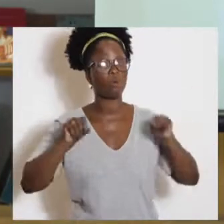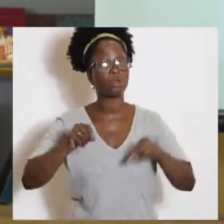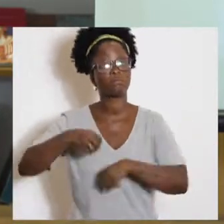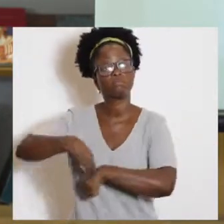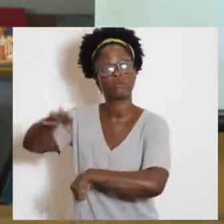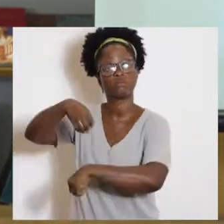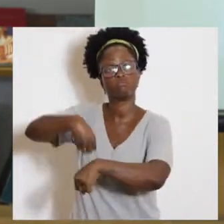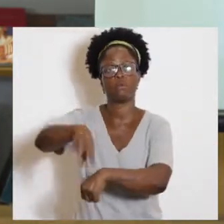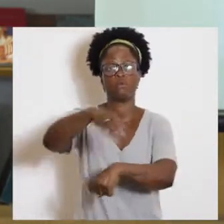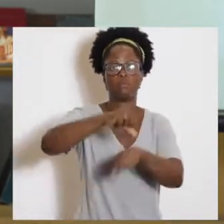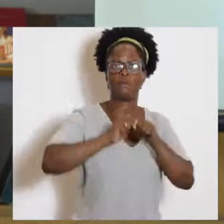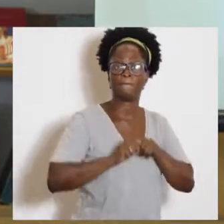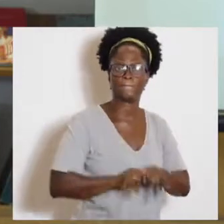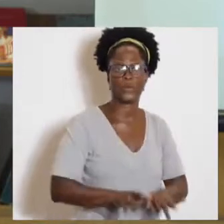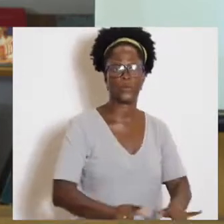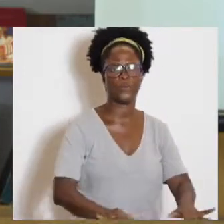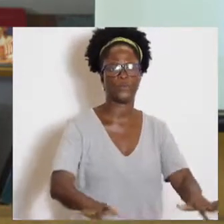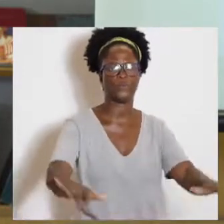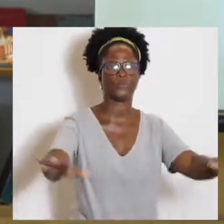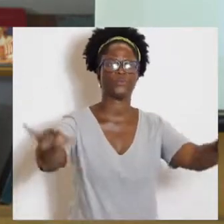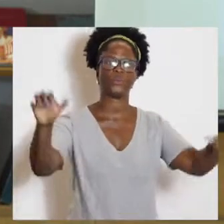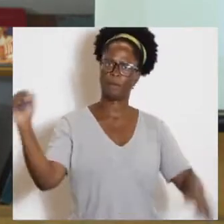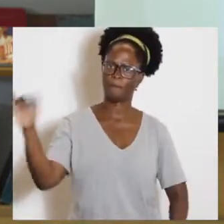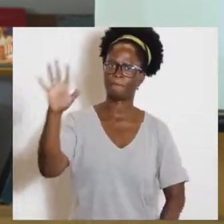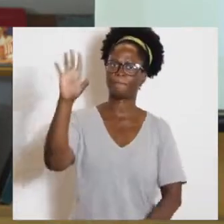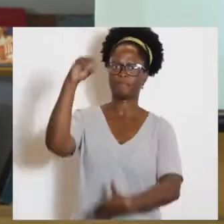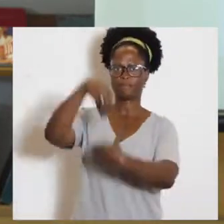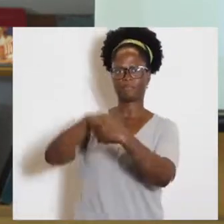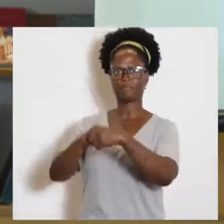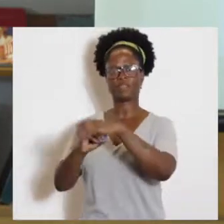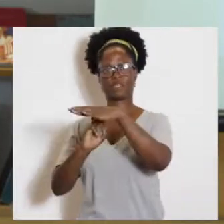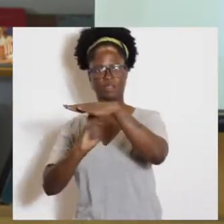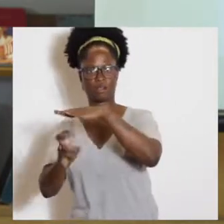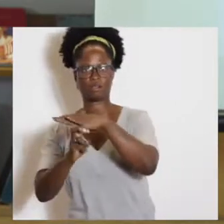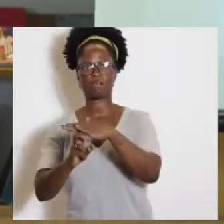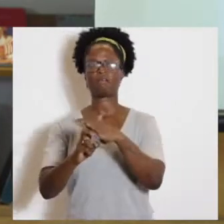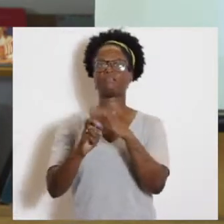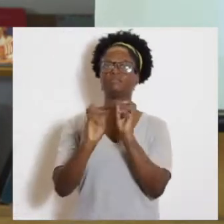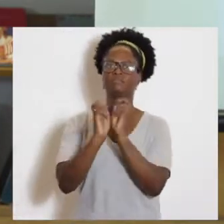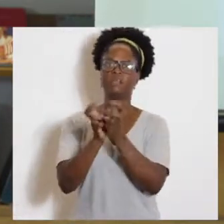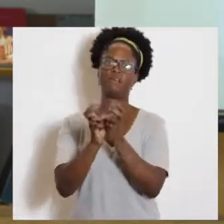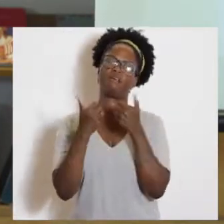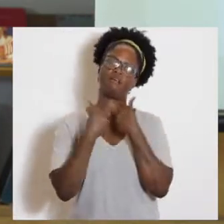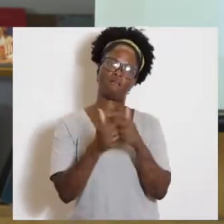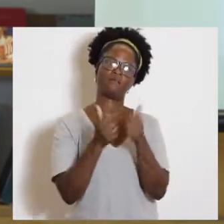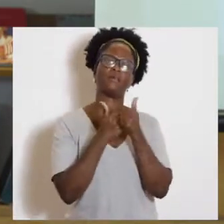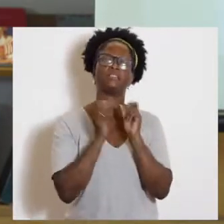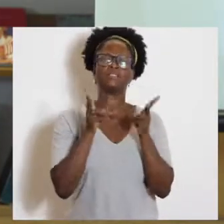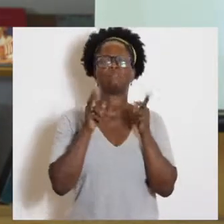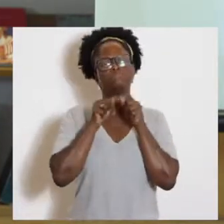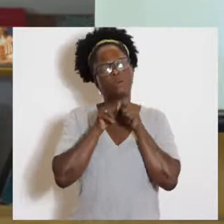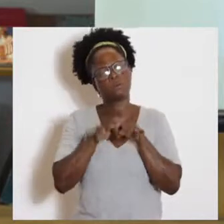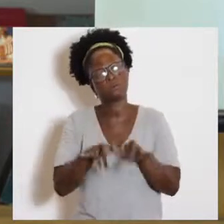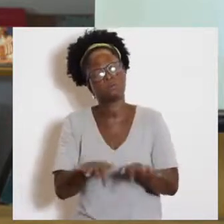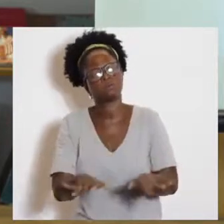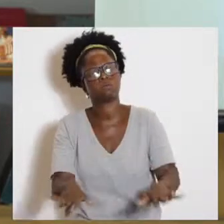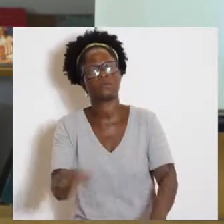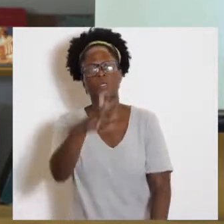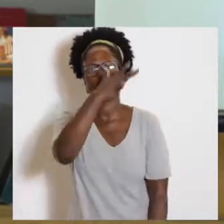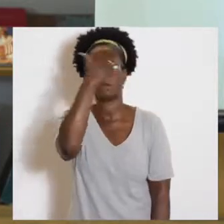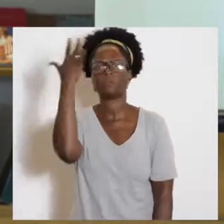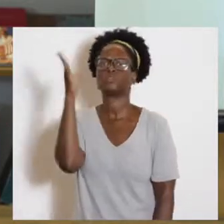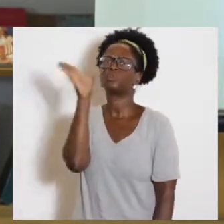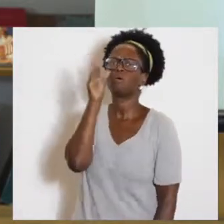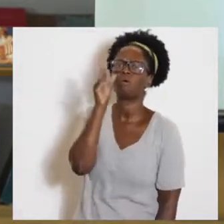levar essa arte das periferias para o metrô para os 3 para os ônibus levar sempre que possível para que as pessoas tenham